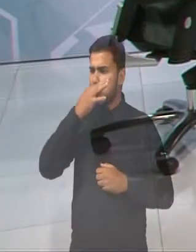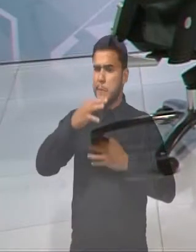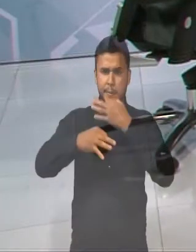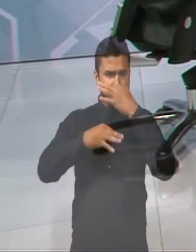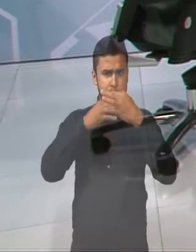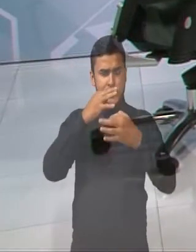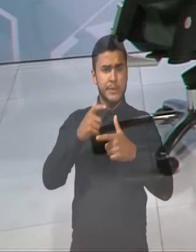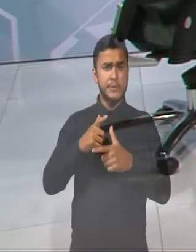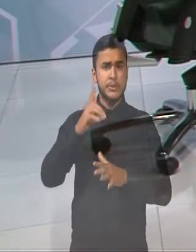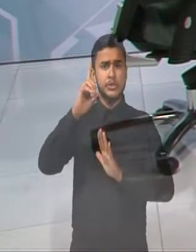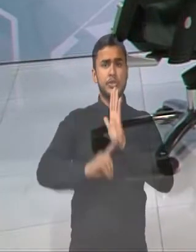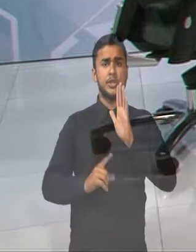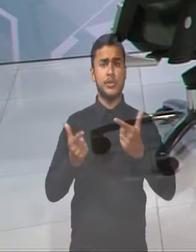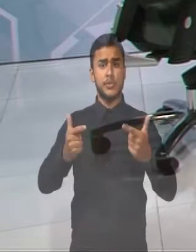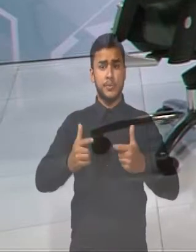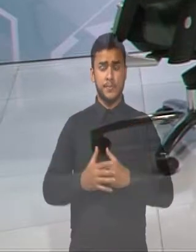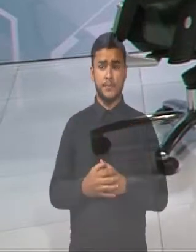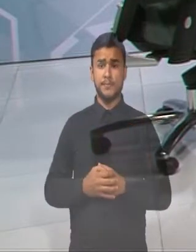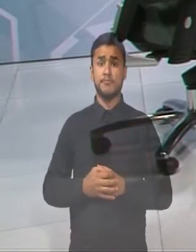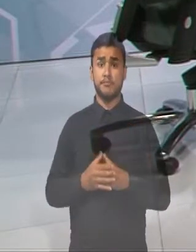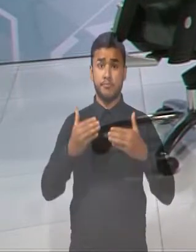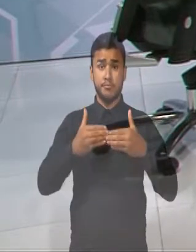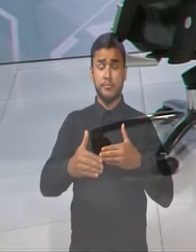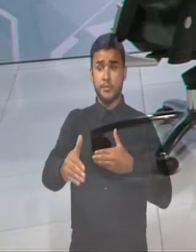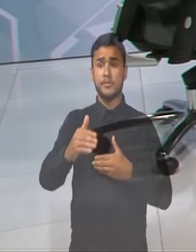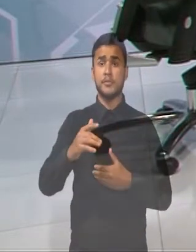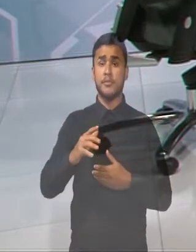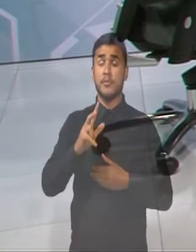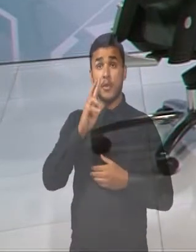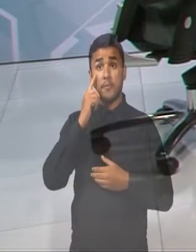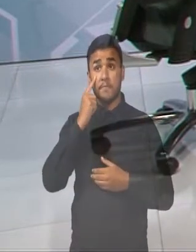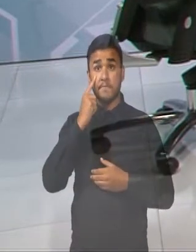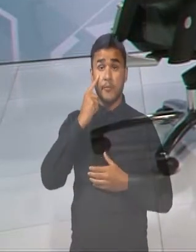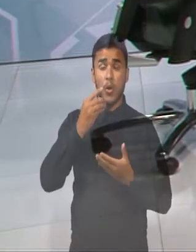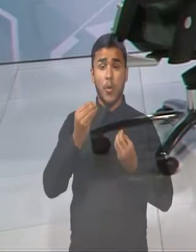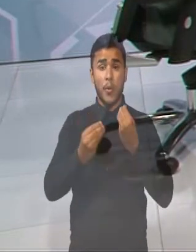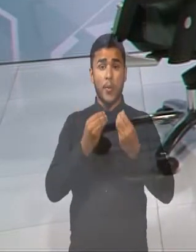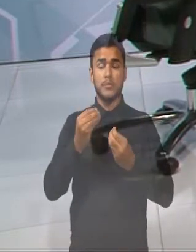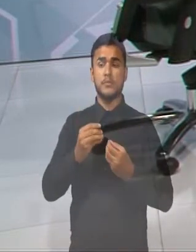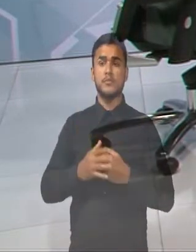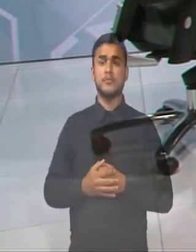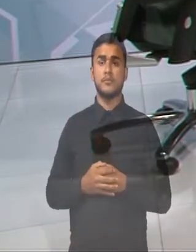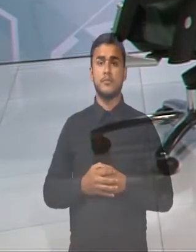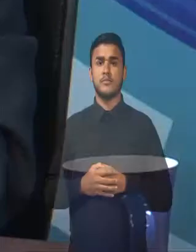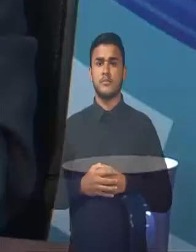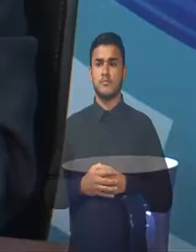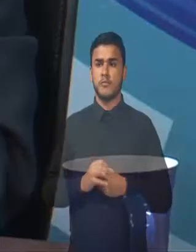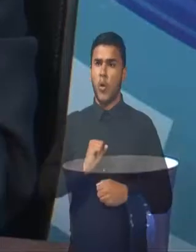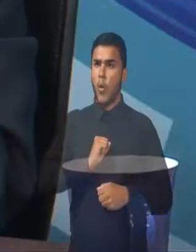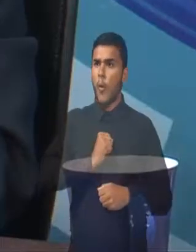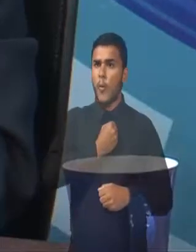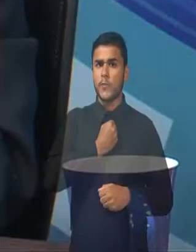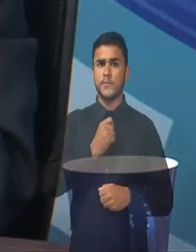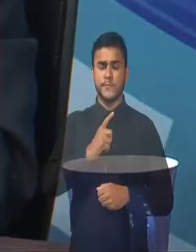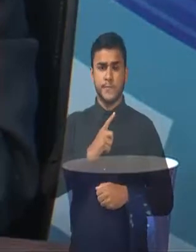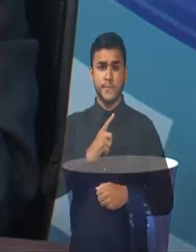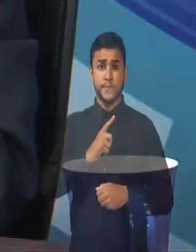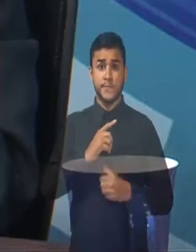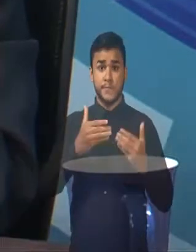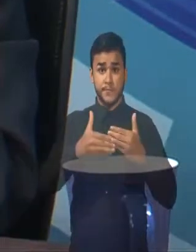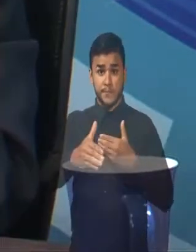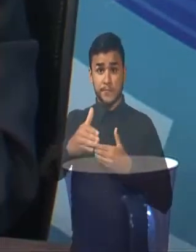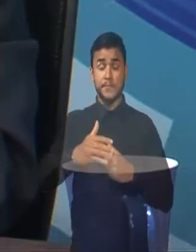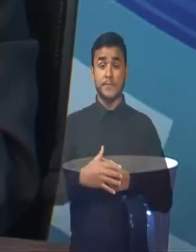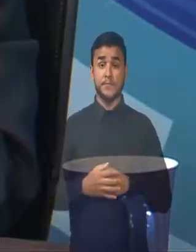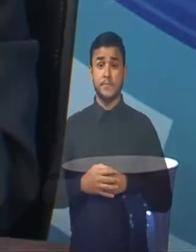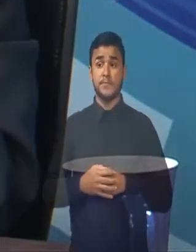crítica. Se você faz a menor crítica, dependendo da direção da crítica, vamos dizer que é ódio. Se a direção da crítica